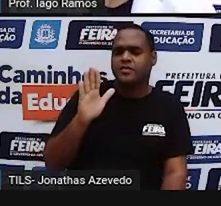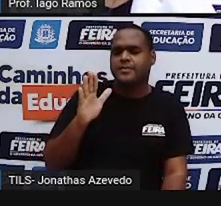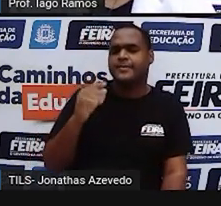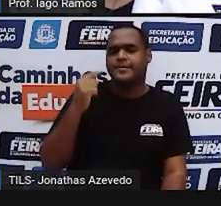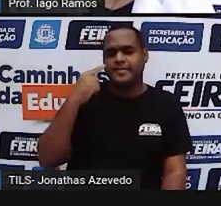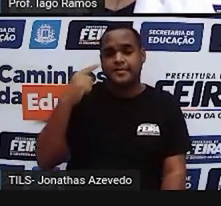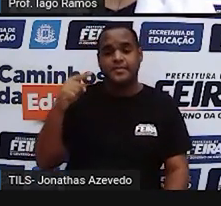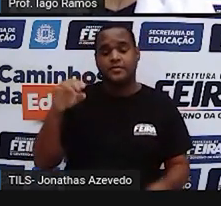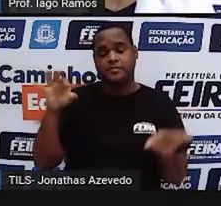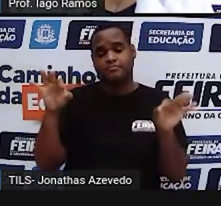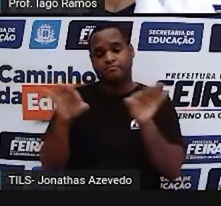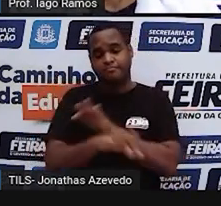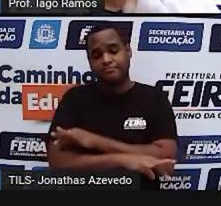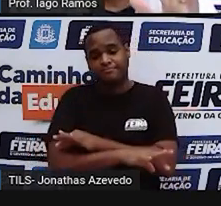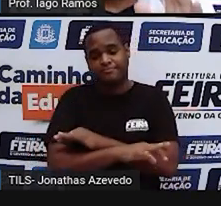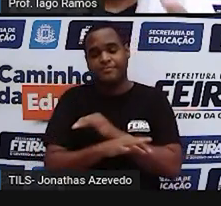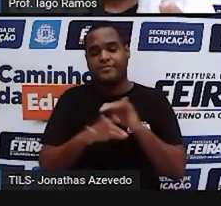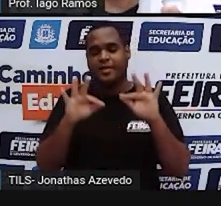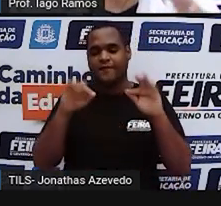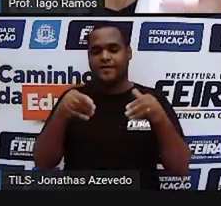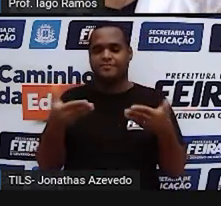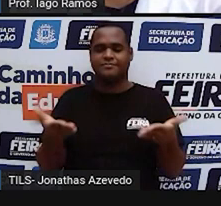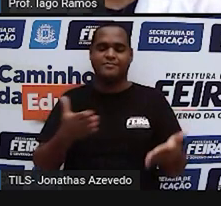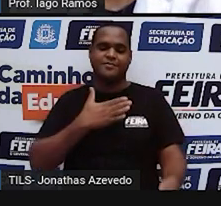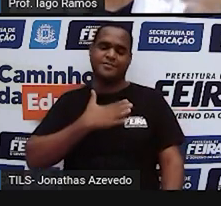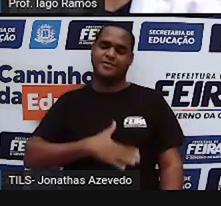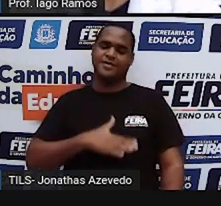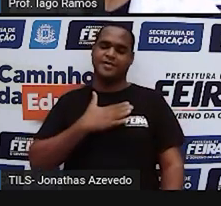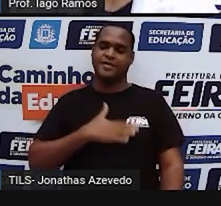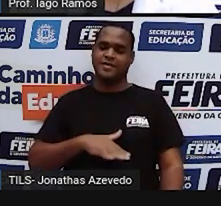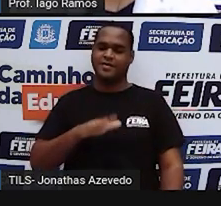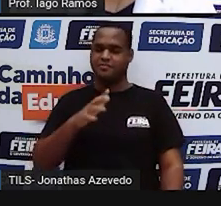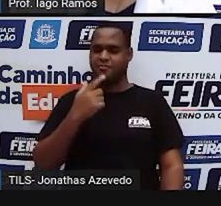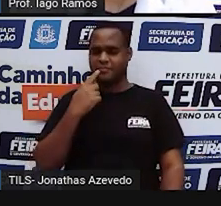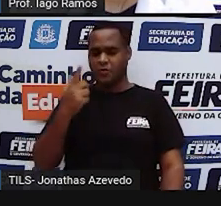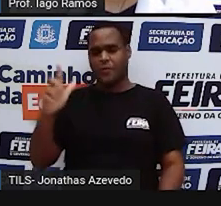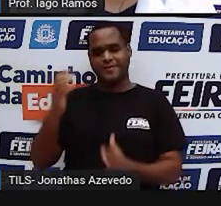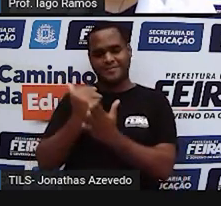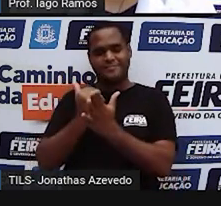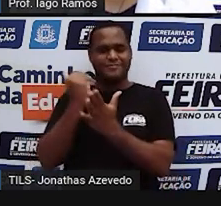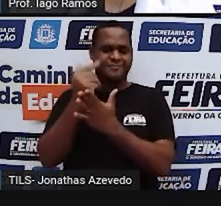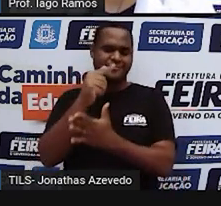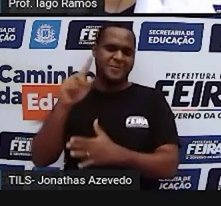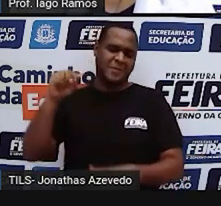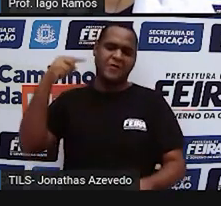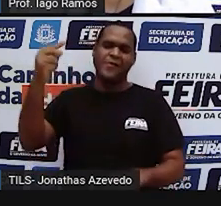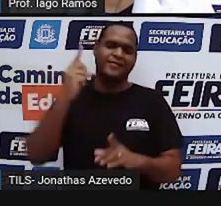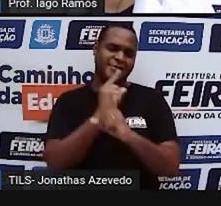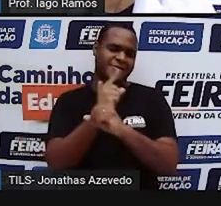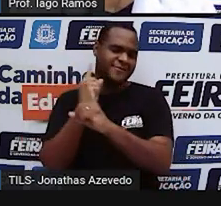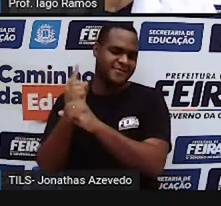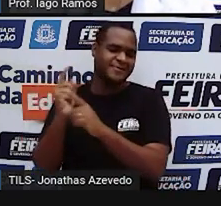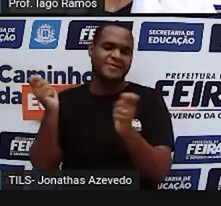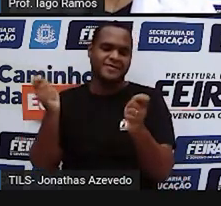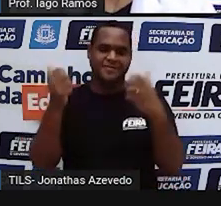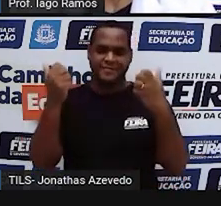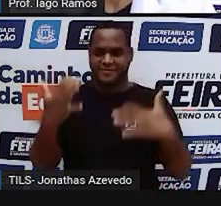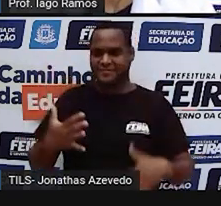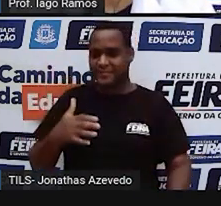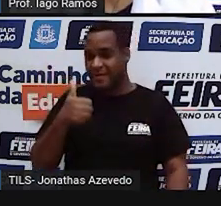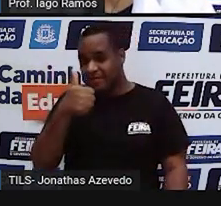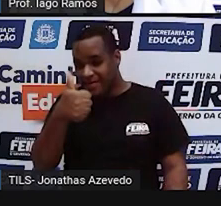infelizmente essa aula chega ao fim mais calma que a gente tem mais aula juntos aí e vai ser muito maneiro também